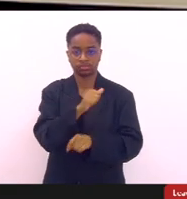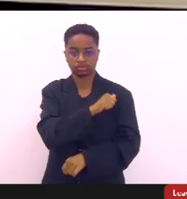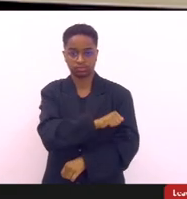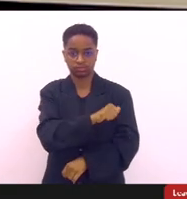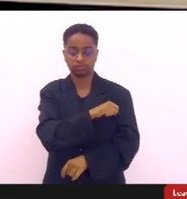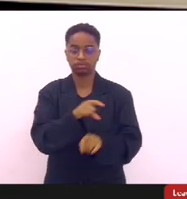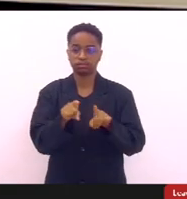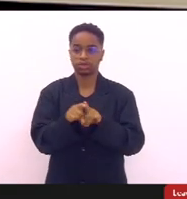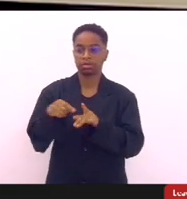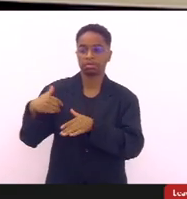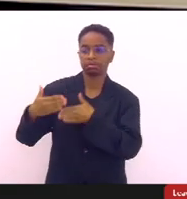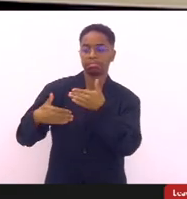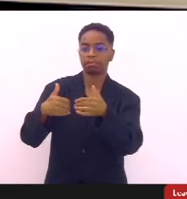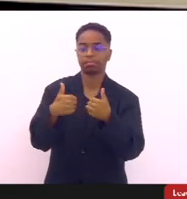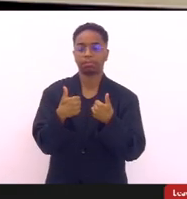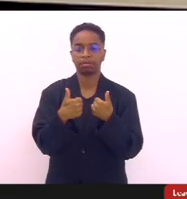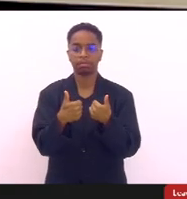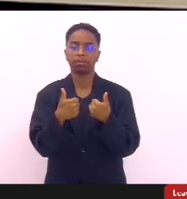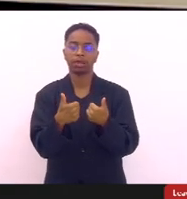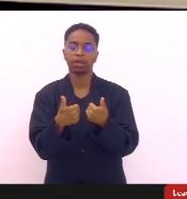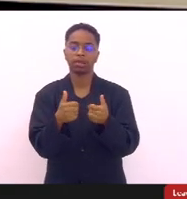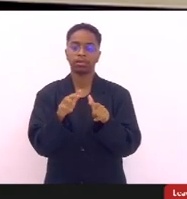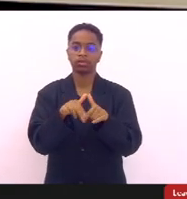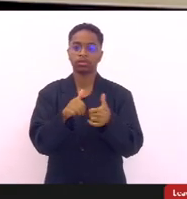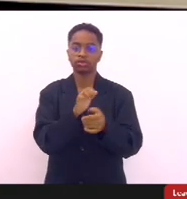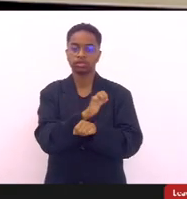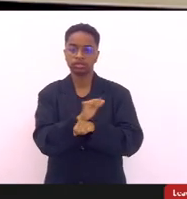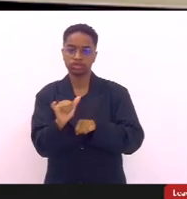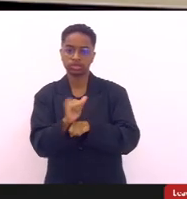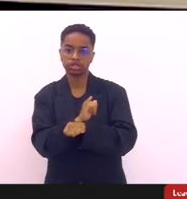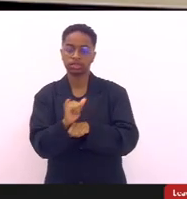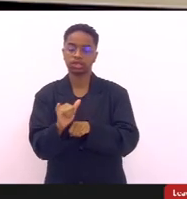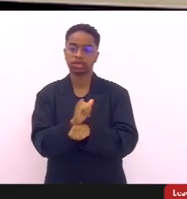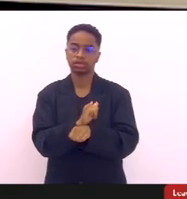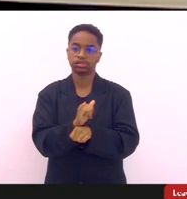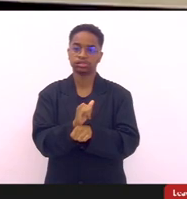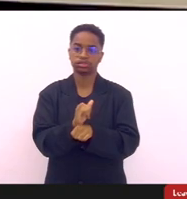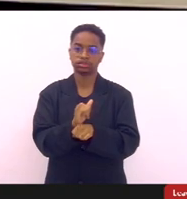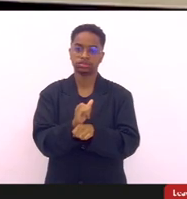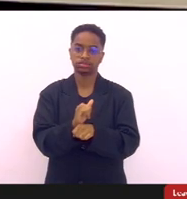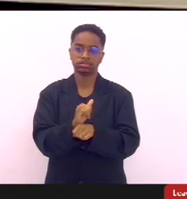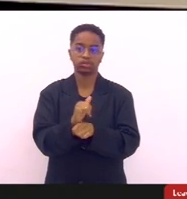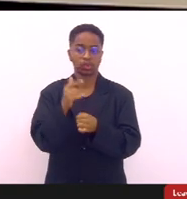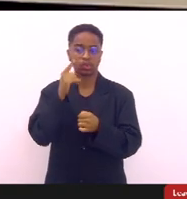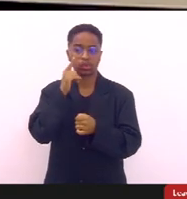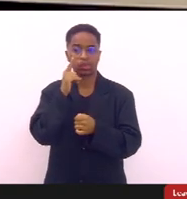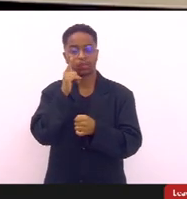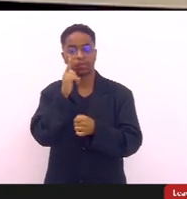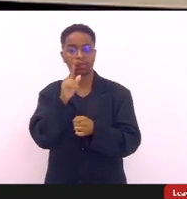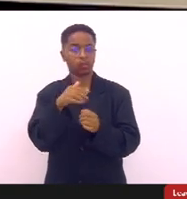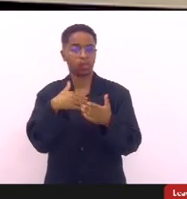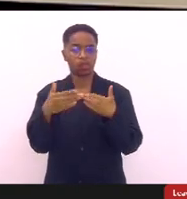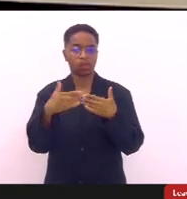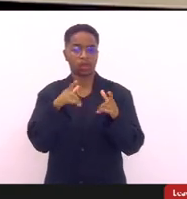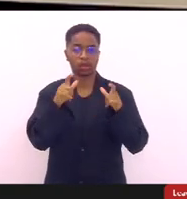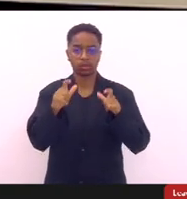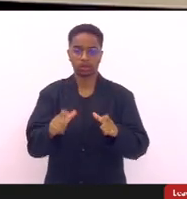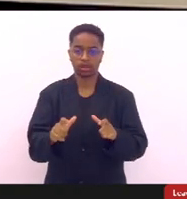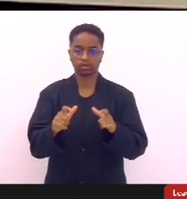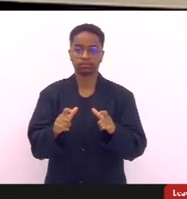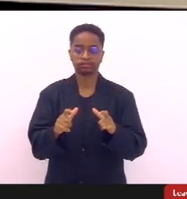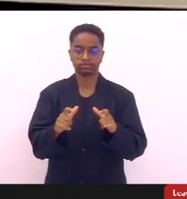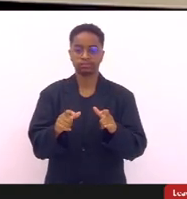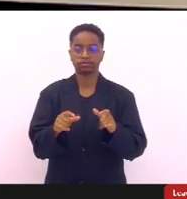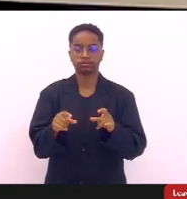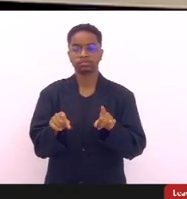o sucesso, né, dessa estratégia, ela vai ser reconhecida em qualquer unidade prisional